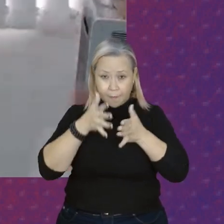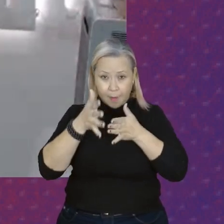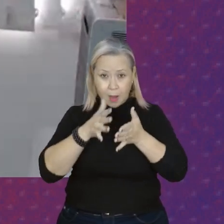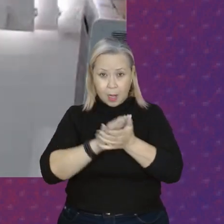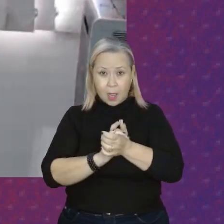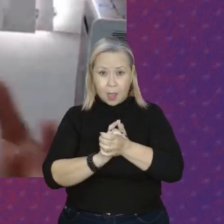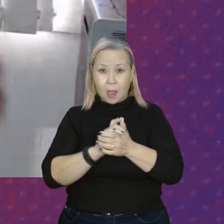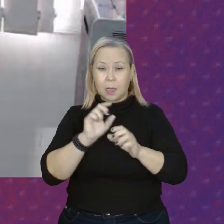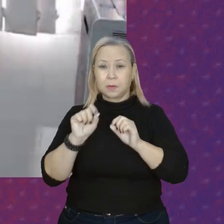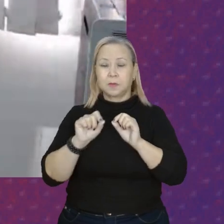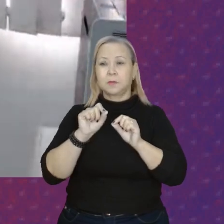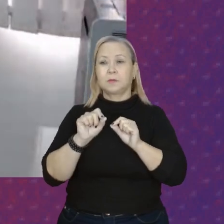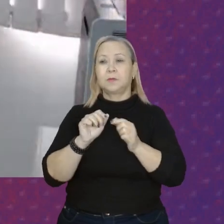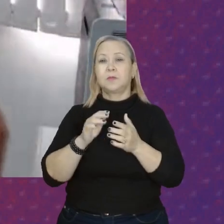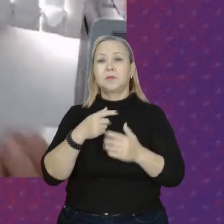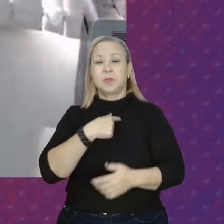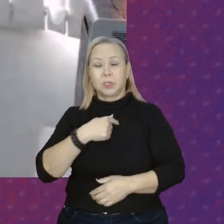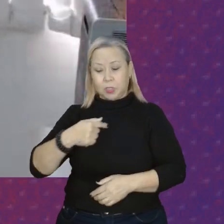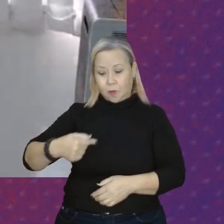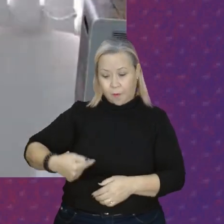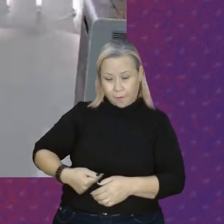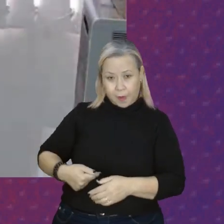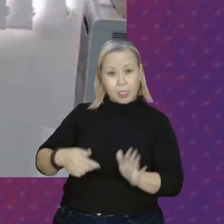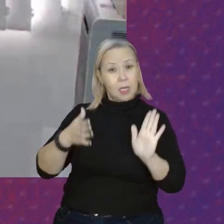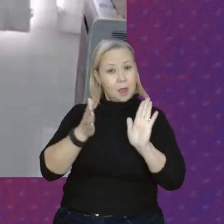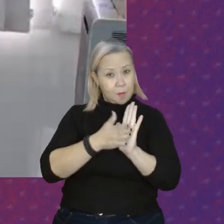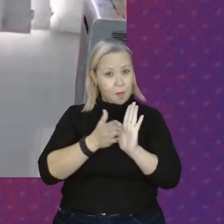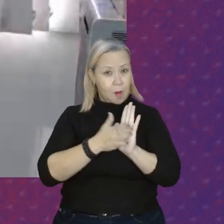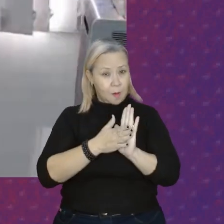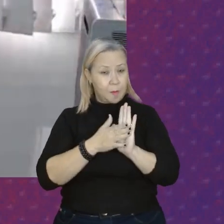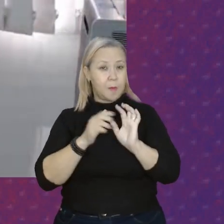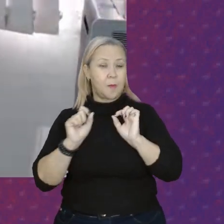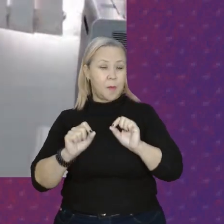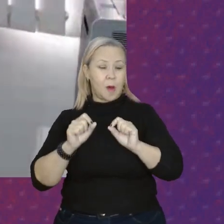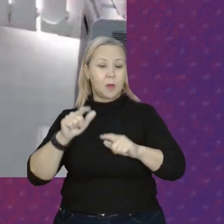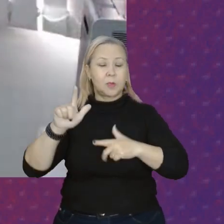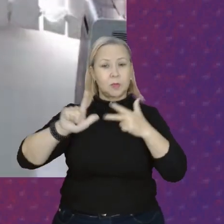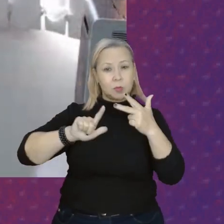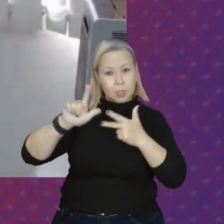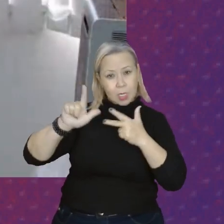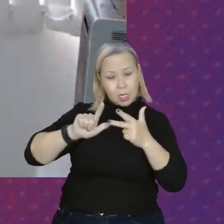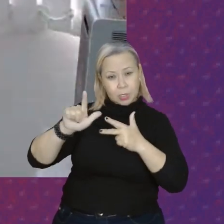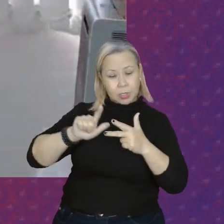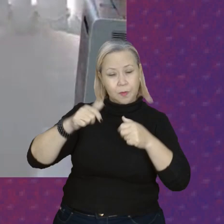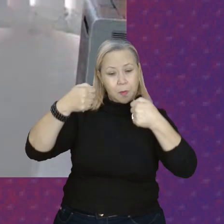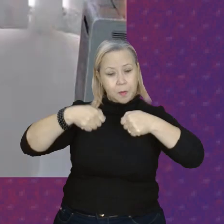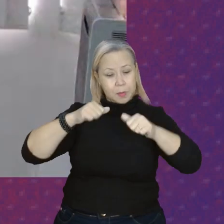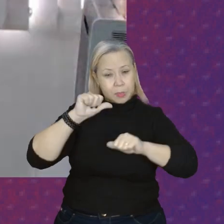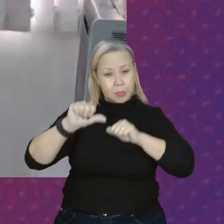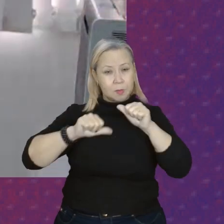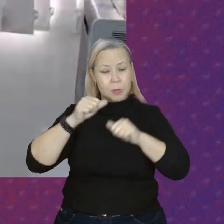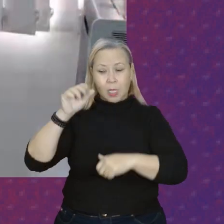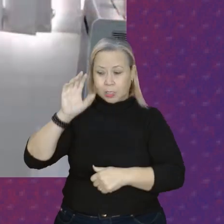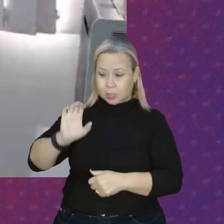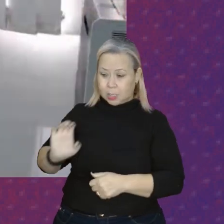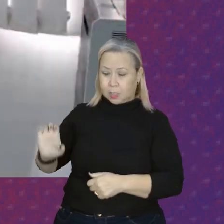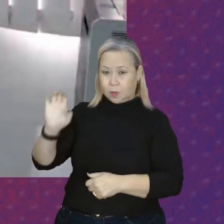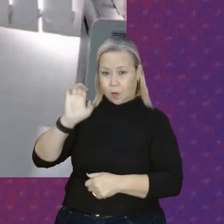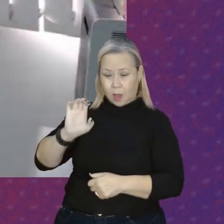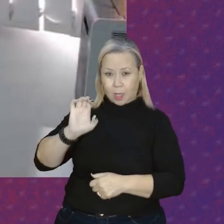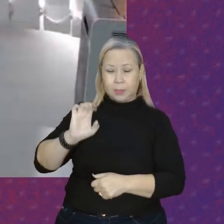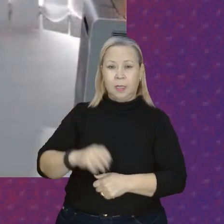de governo, né, como proposta nos legislativos estaduais e